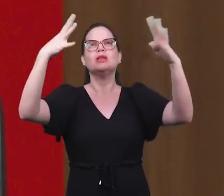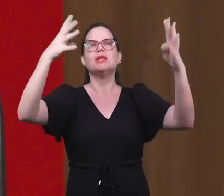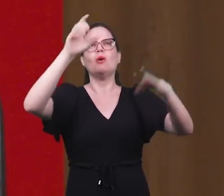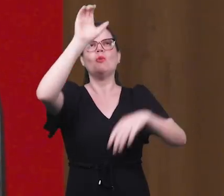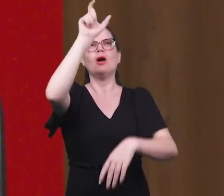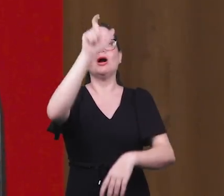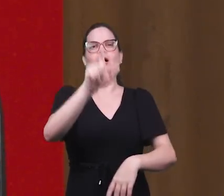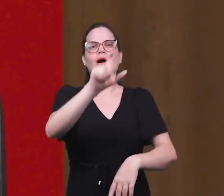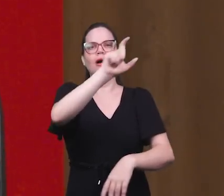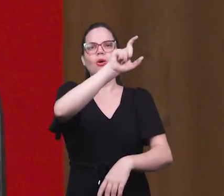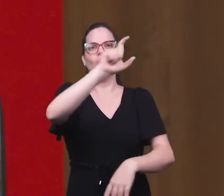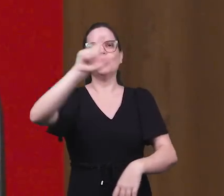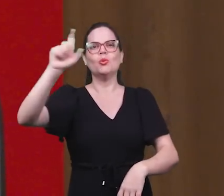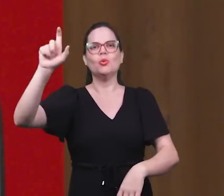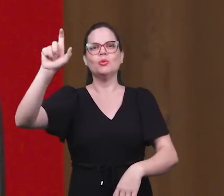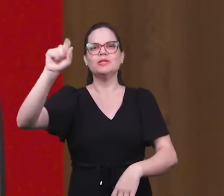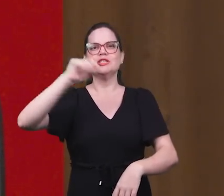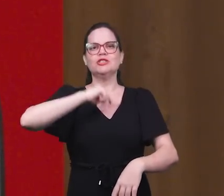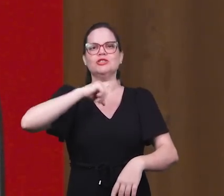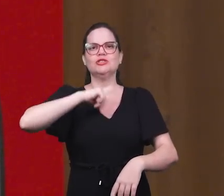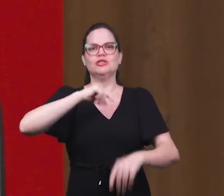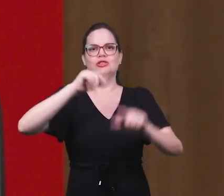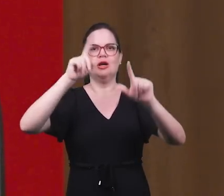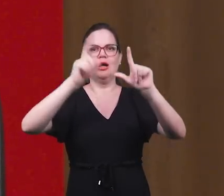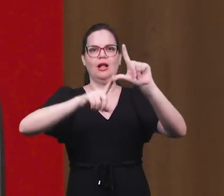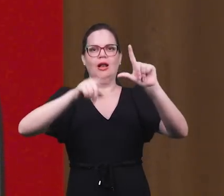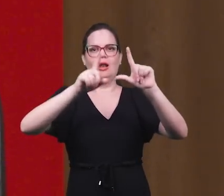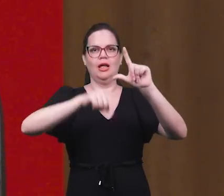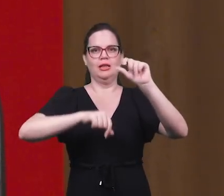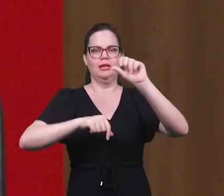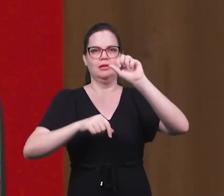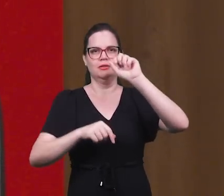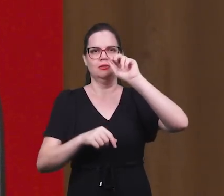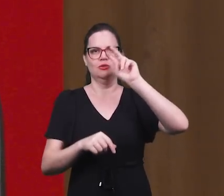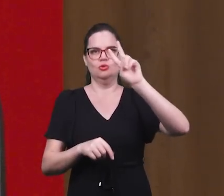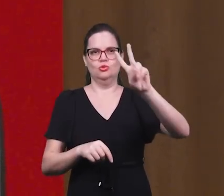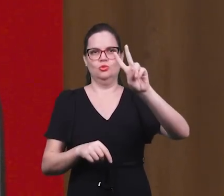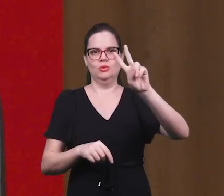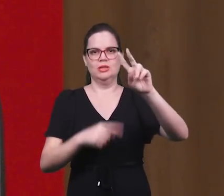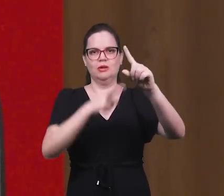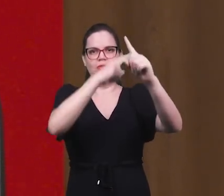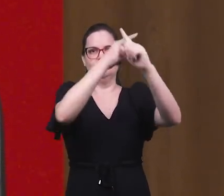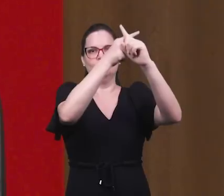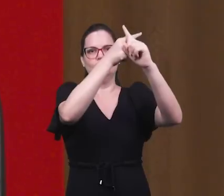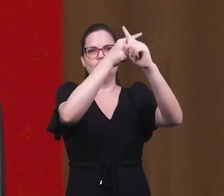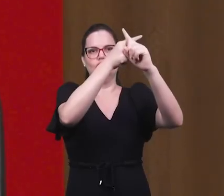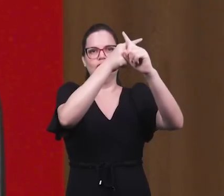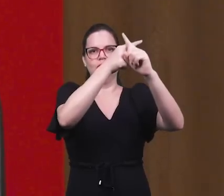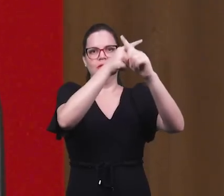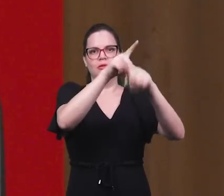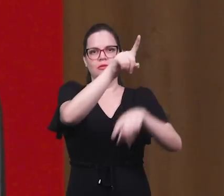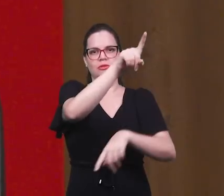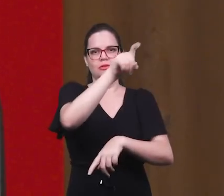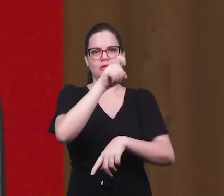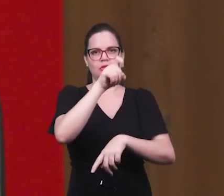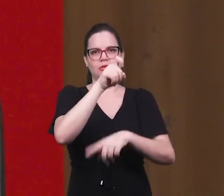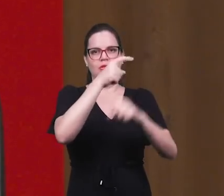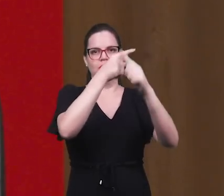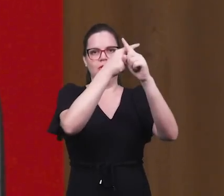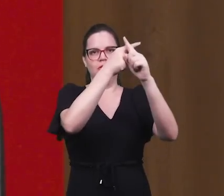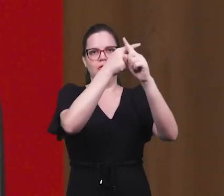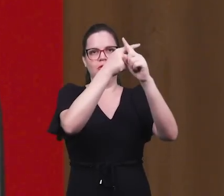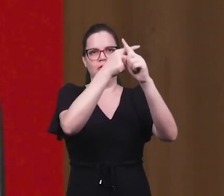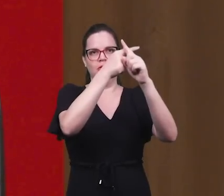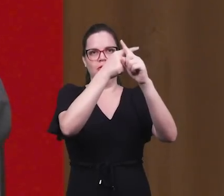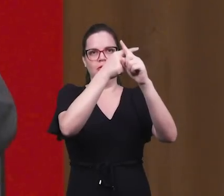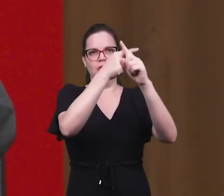duas letras, que era o Ki, corresponde ao nosso X, né, do grego, Ki, cortado